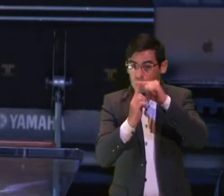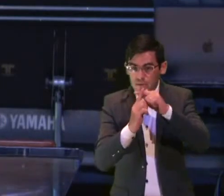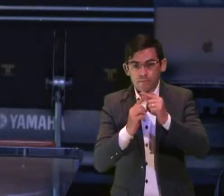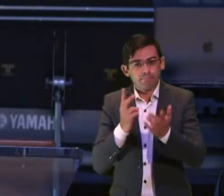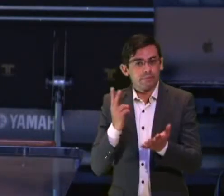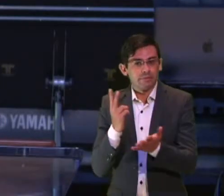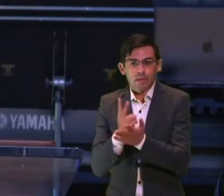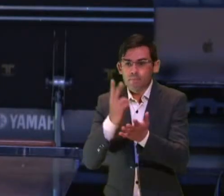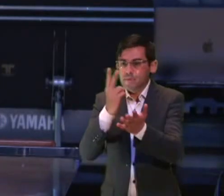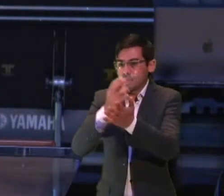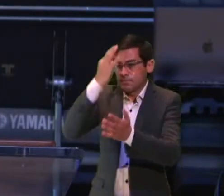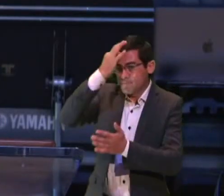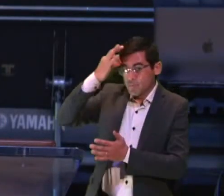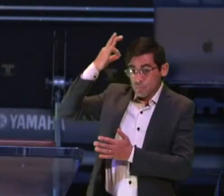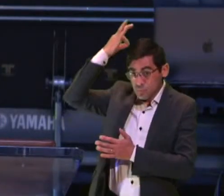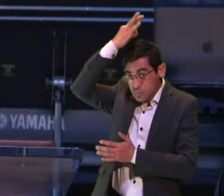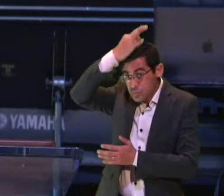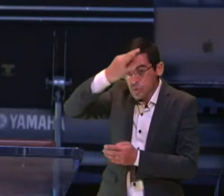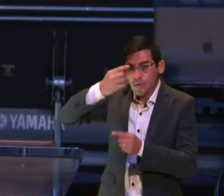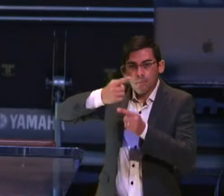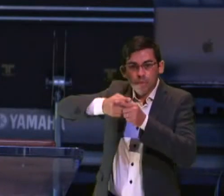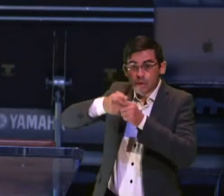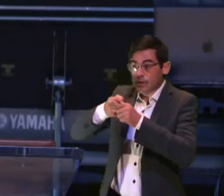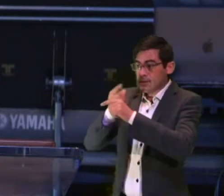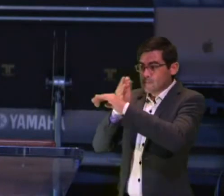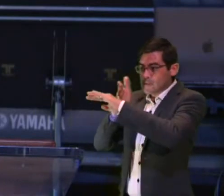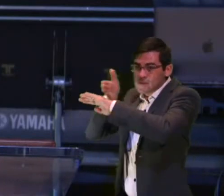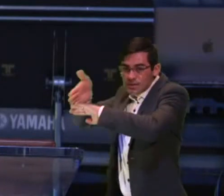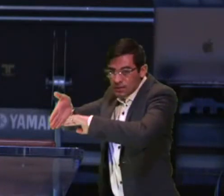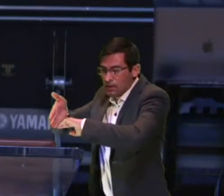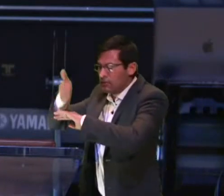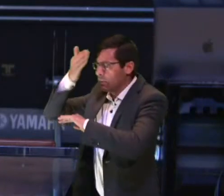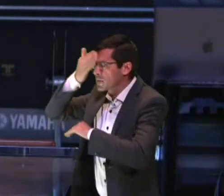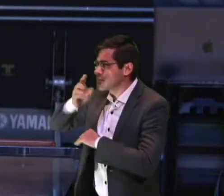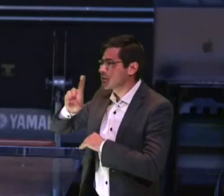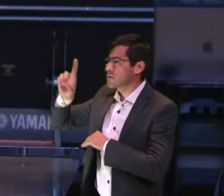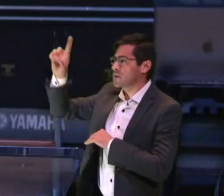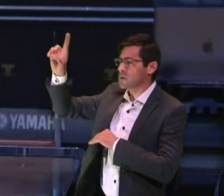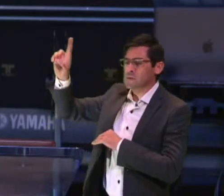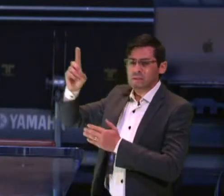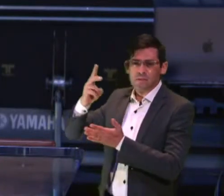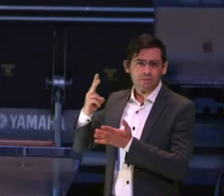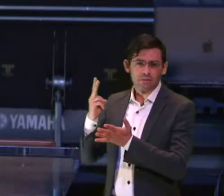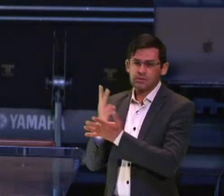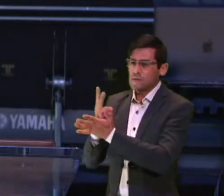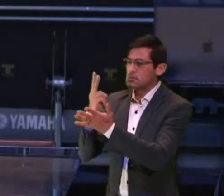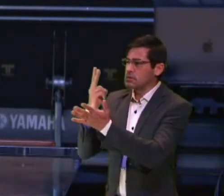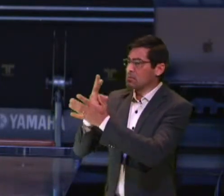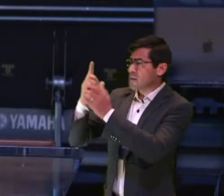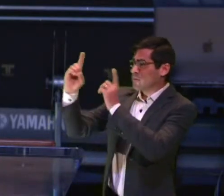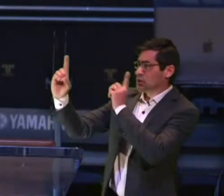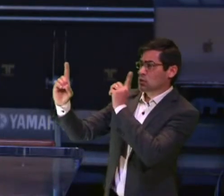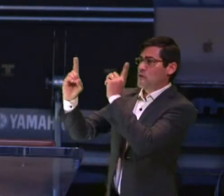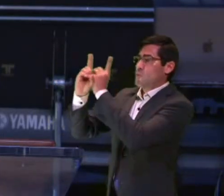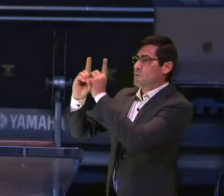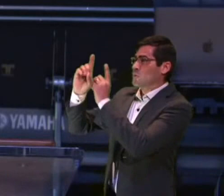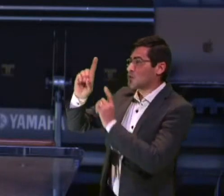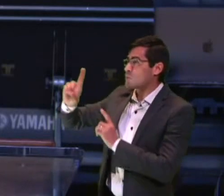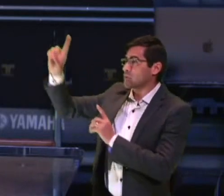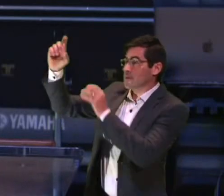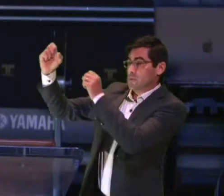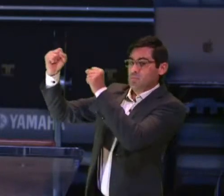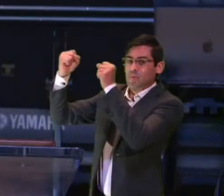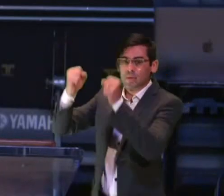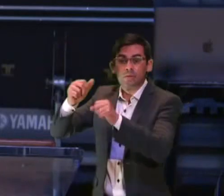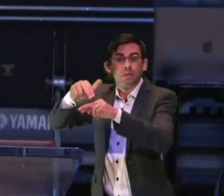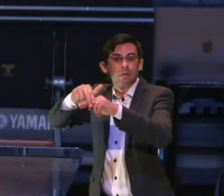Espírito, porque frequentava o secreto, frequentava o lugar da audiência com o Todo-Poderoso. E por isso